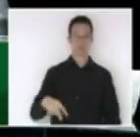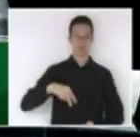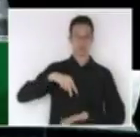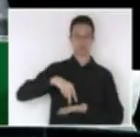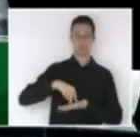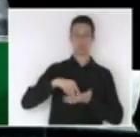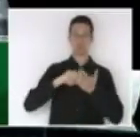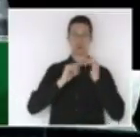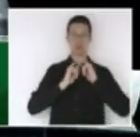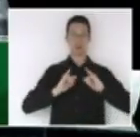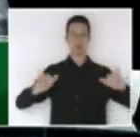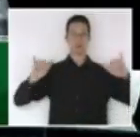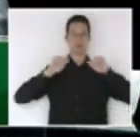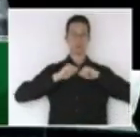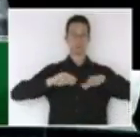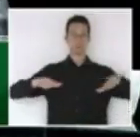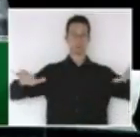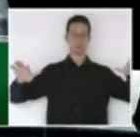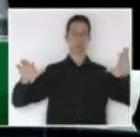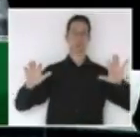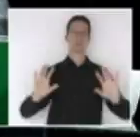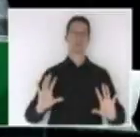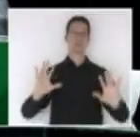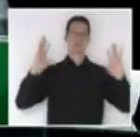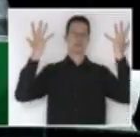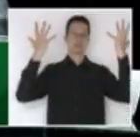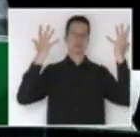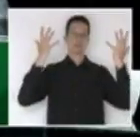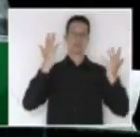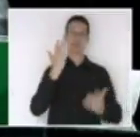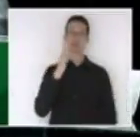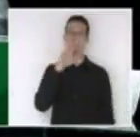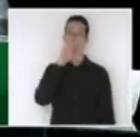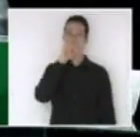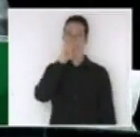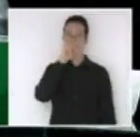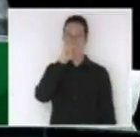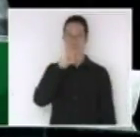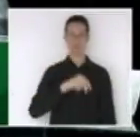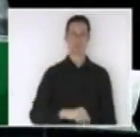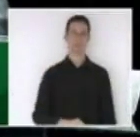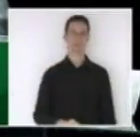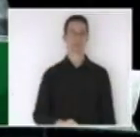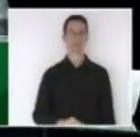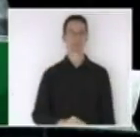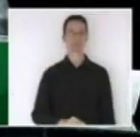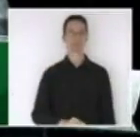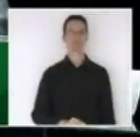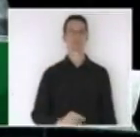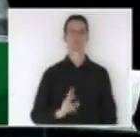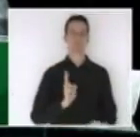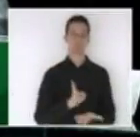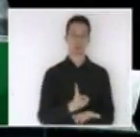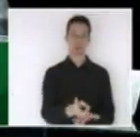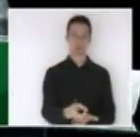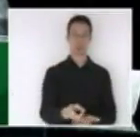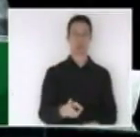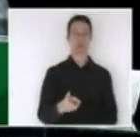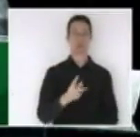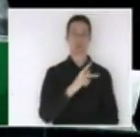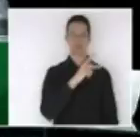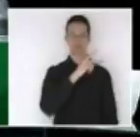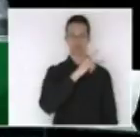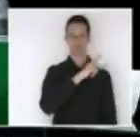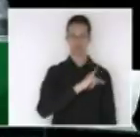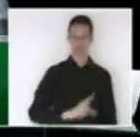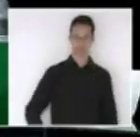32ª edição da Festa Nacional do Marreco, FENARECO. Ato contínuo, O senhor presidente reabriu a sessão e